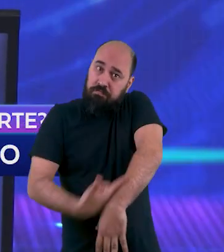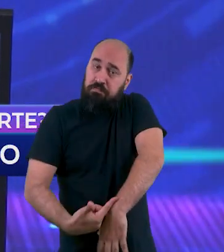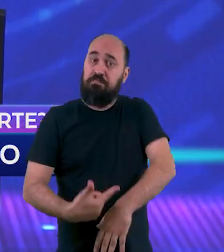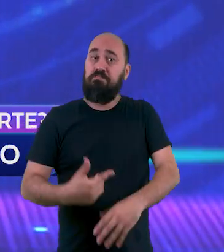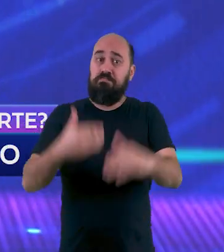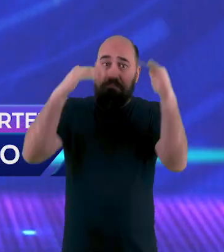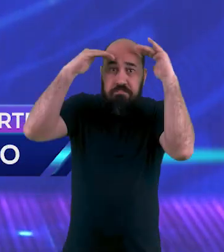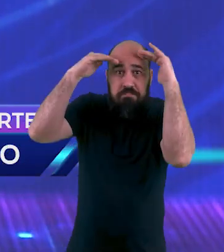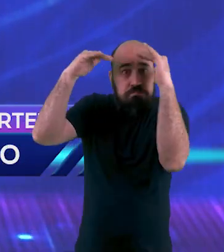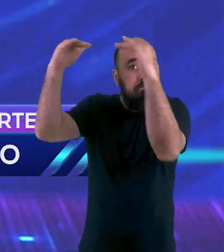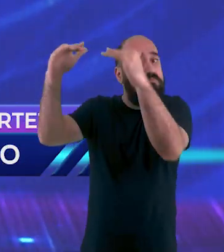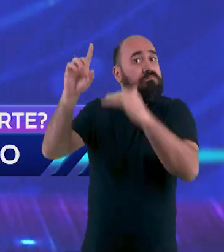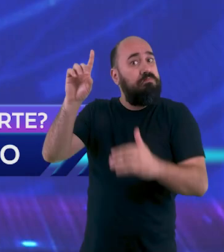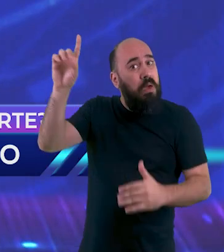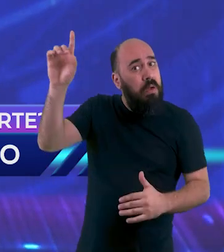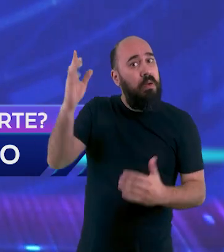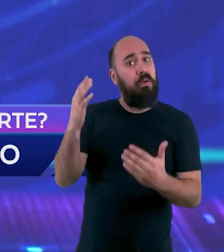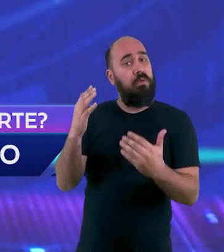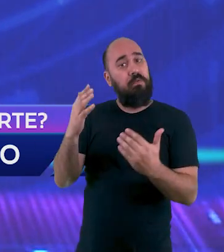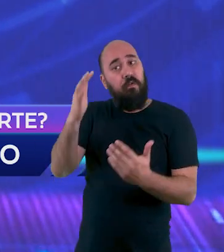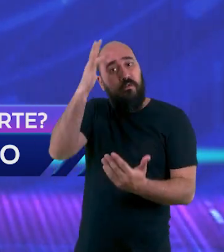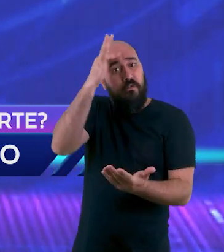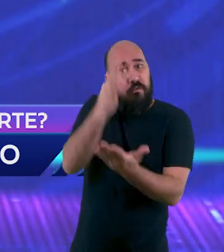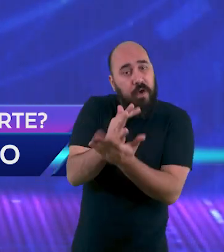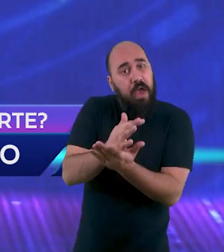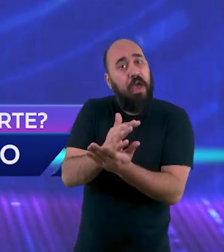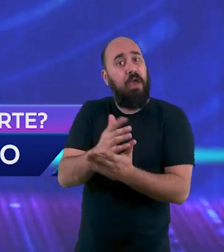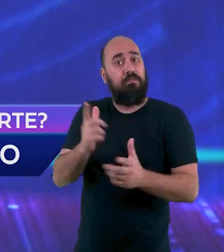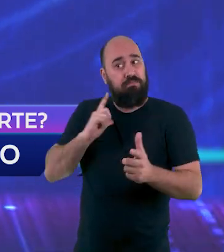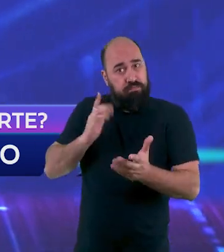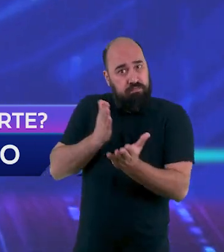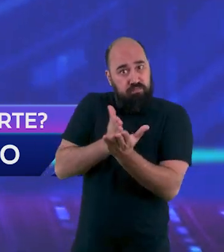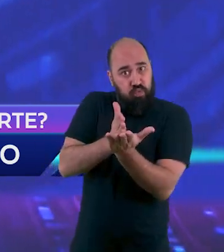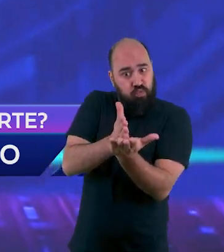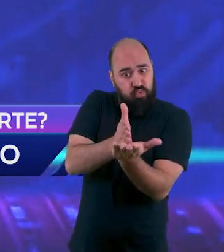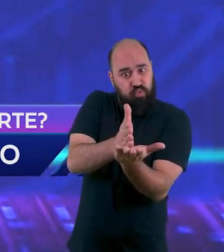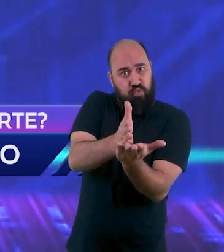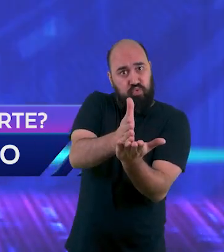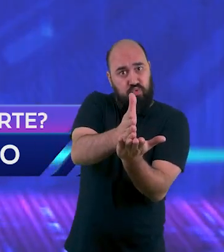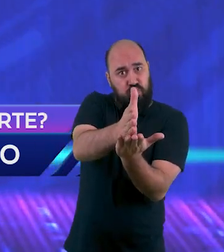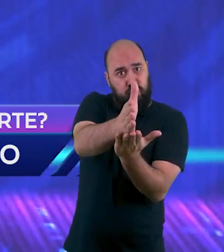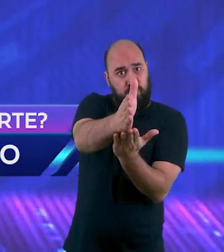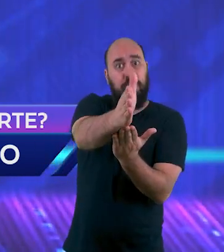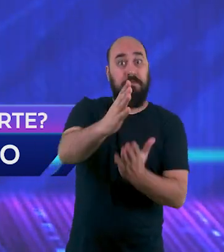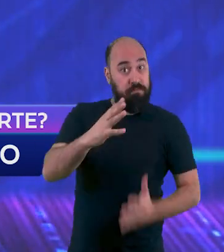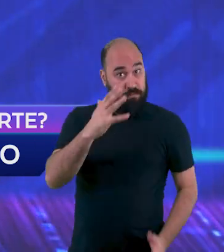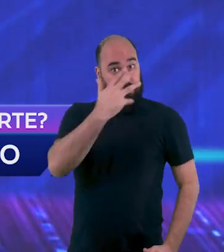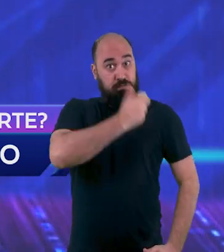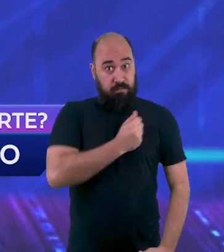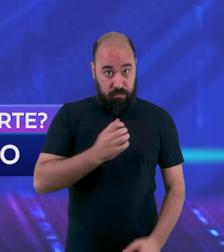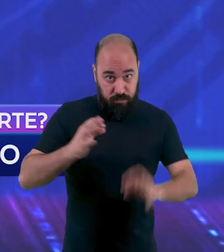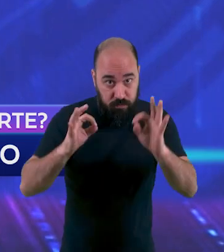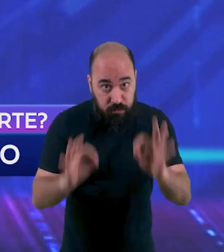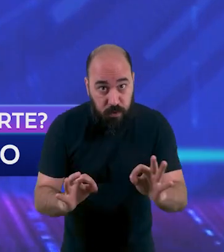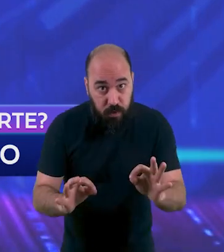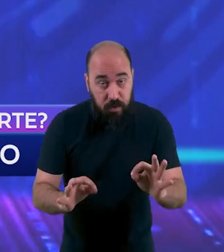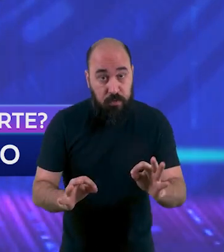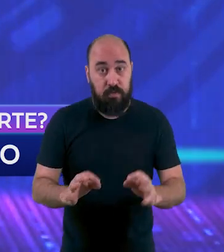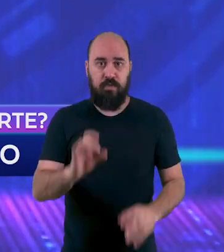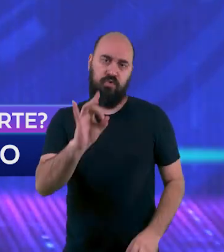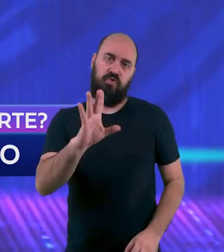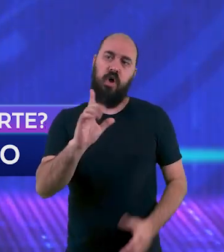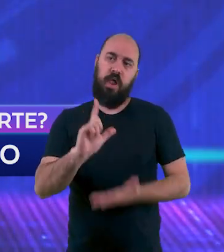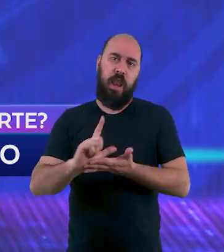de acordo com a fé que ele deveria ter. Lázaro era alguém próximo de Jesus. Não só ele, como